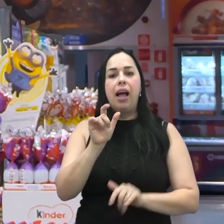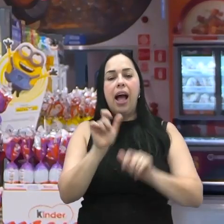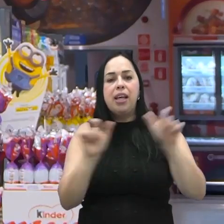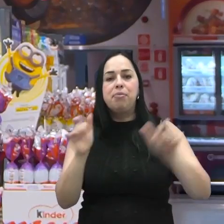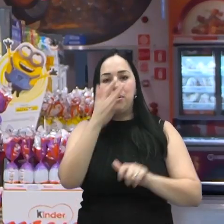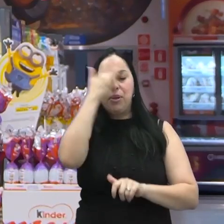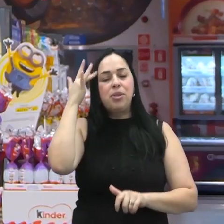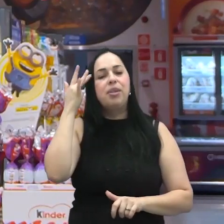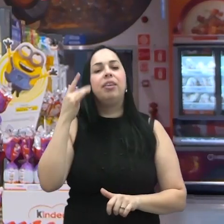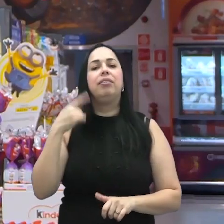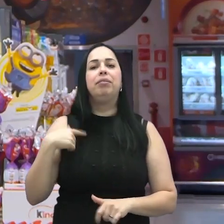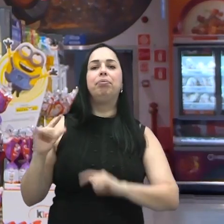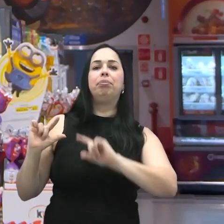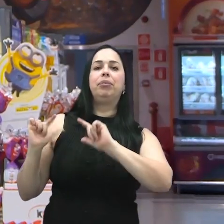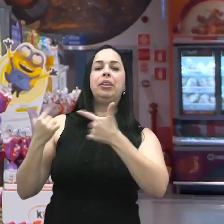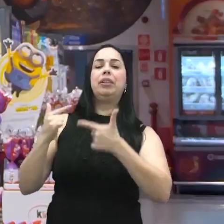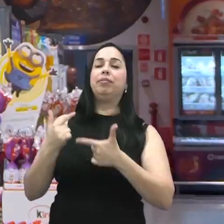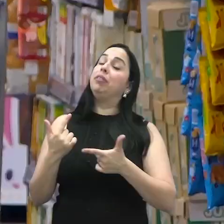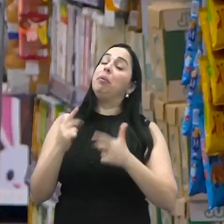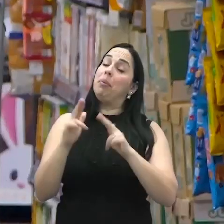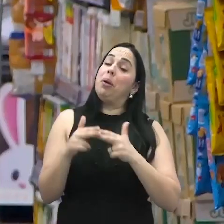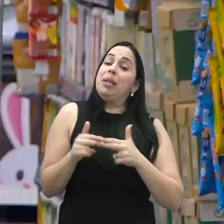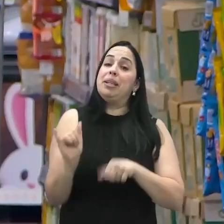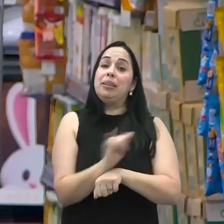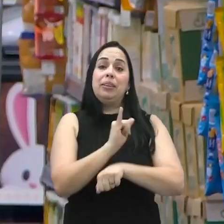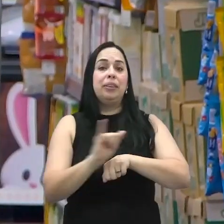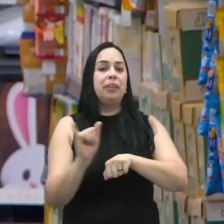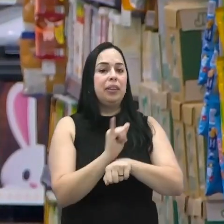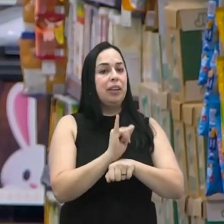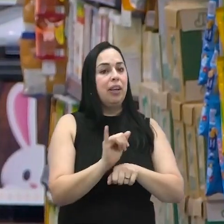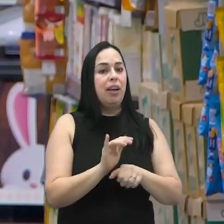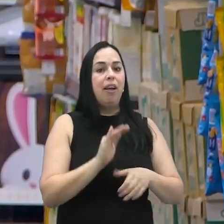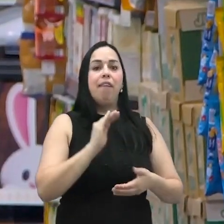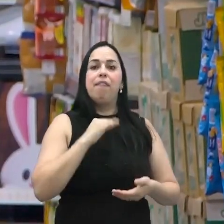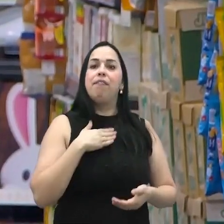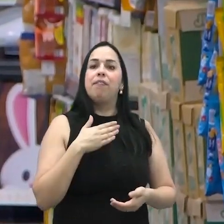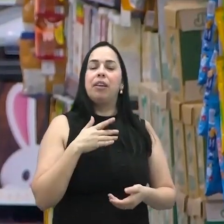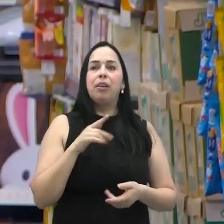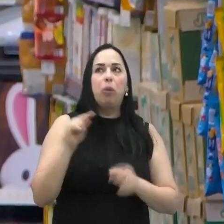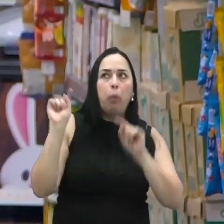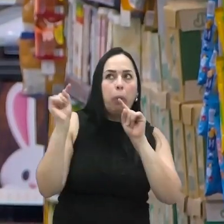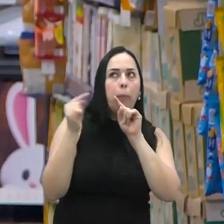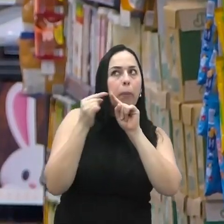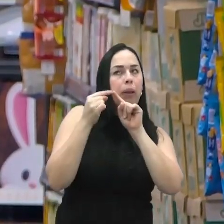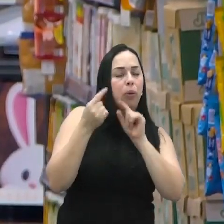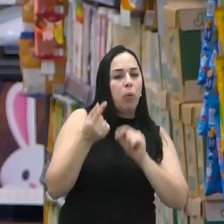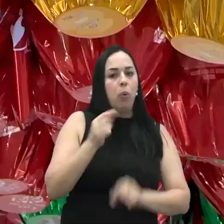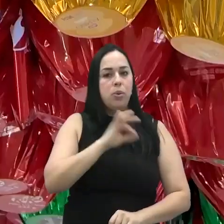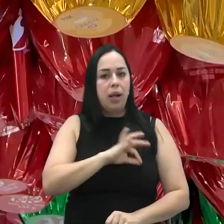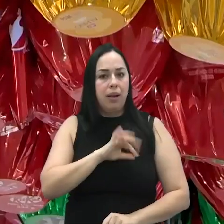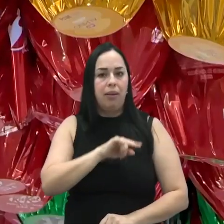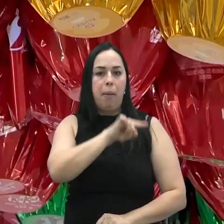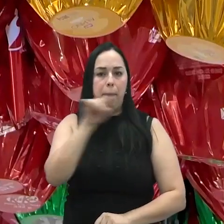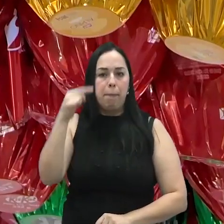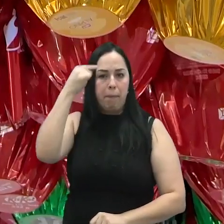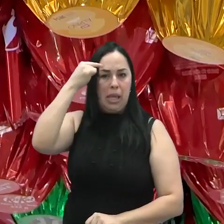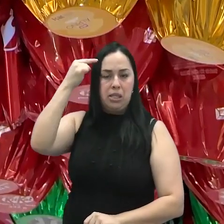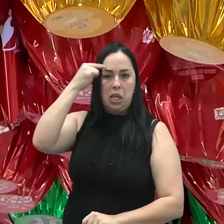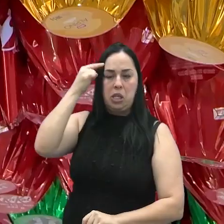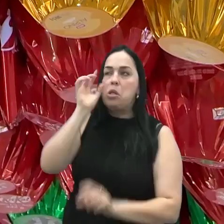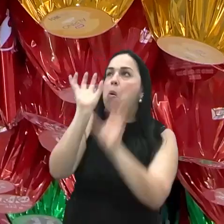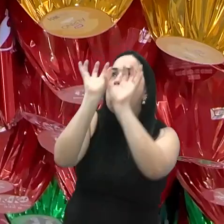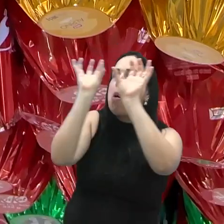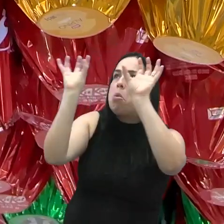para muitos, a tradição da Páscoa fala mais alto, e o jeito vai ser fazer o ovo de chocolate caber no orçamento. Para quem achou